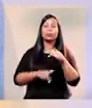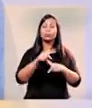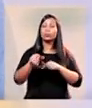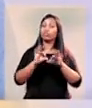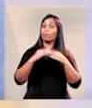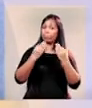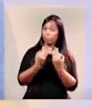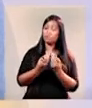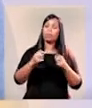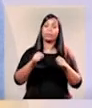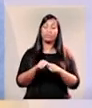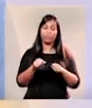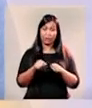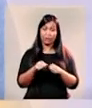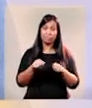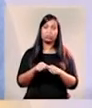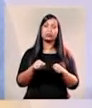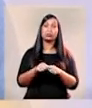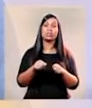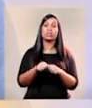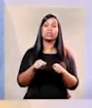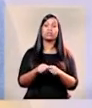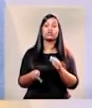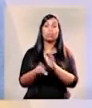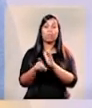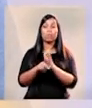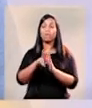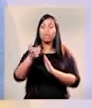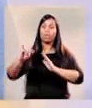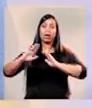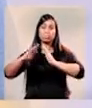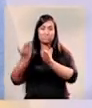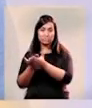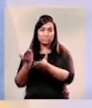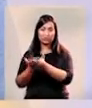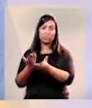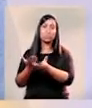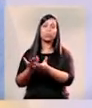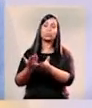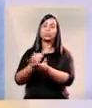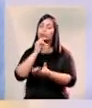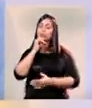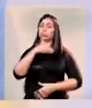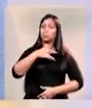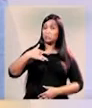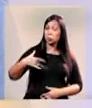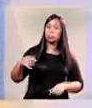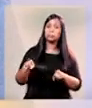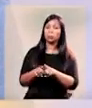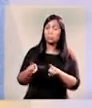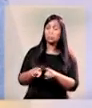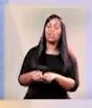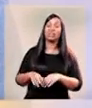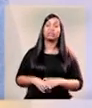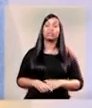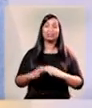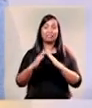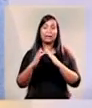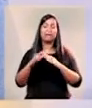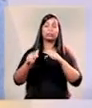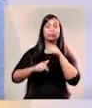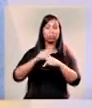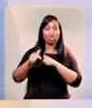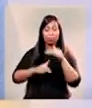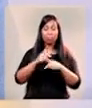nós trabalhamos com a família, fazemos encaminhamento para a rede, né, da saúde, né? Habitação,